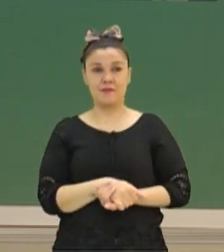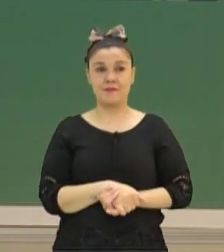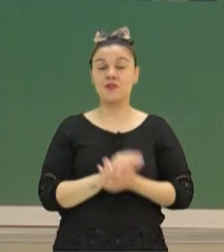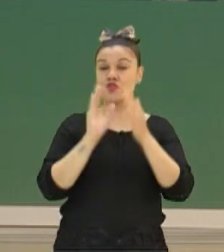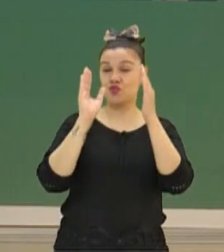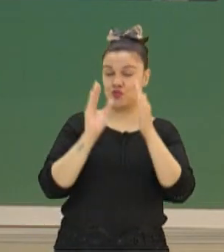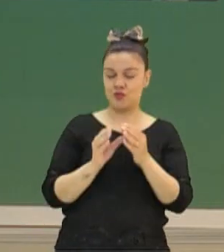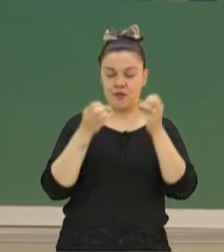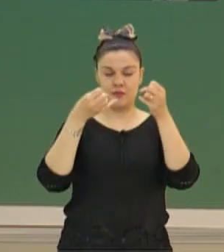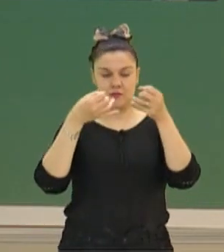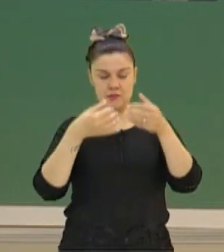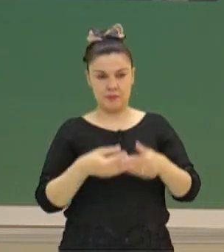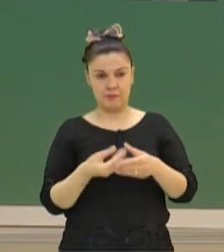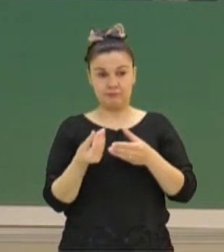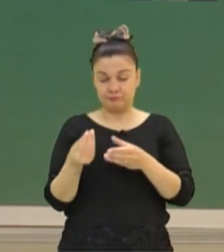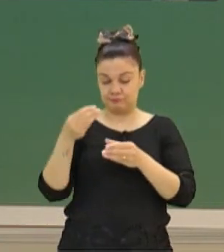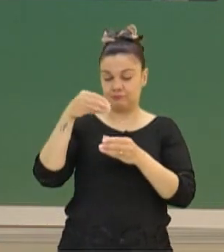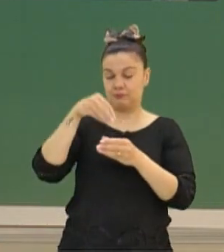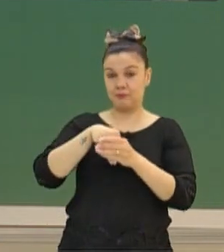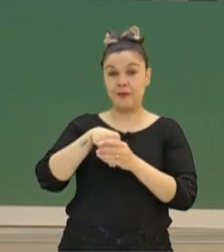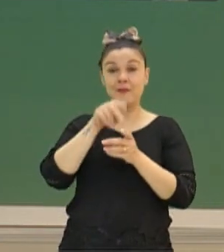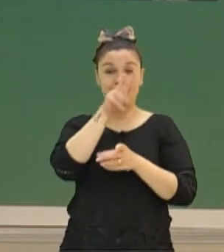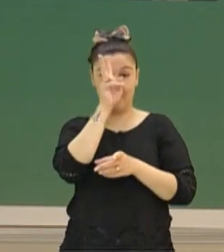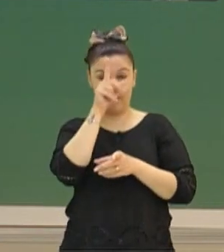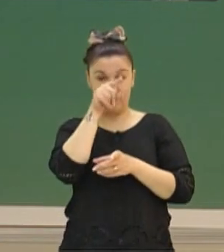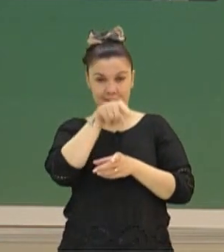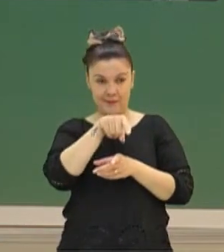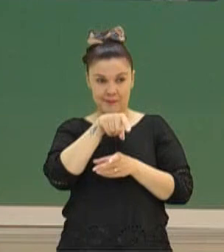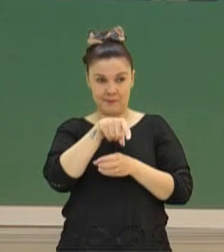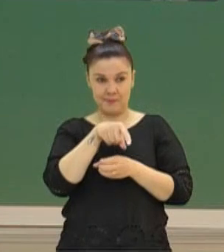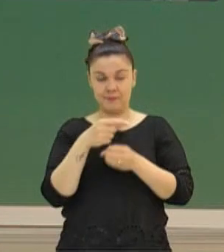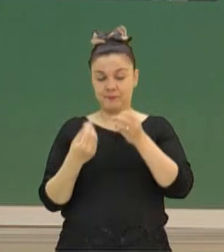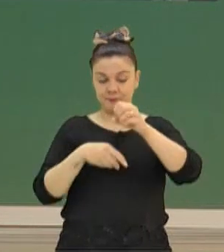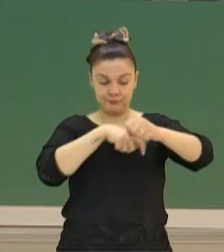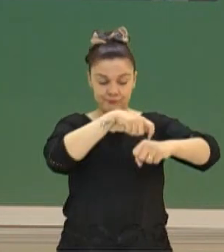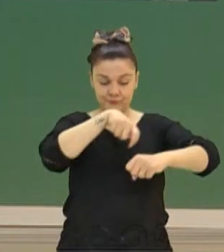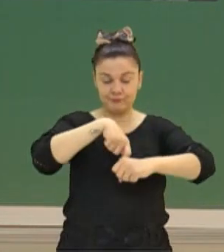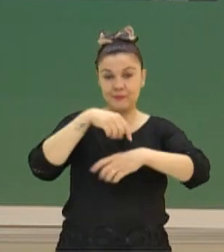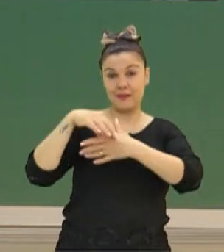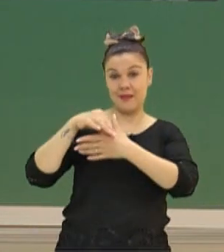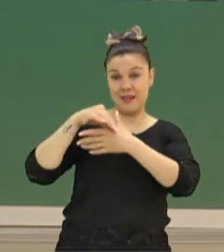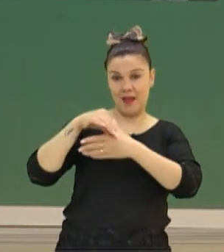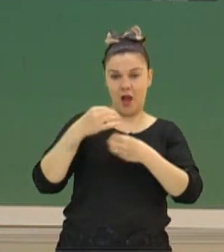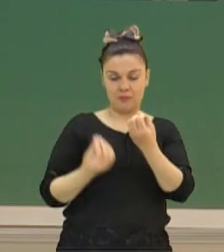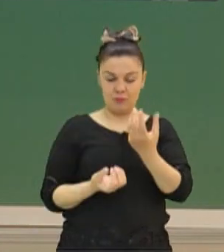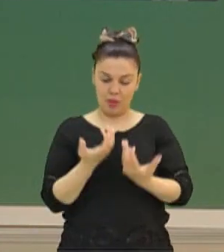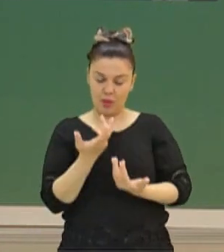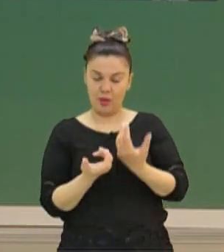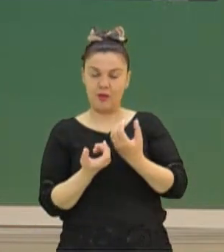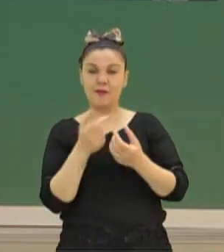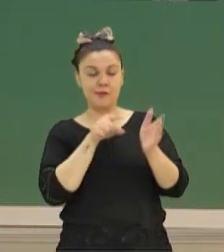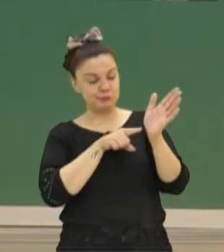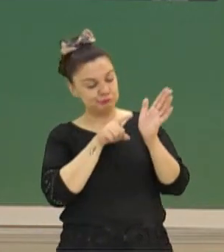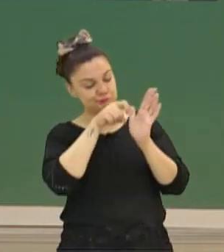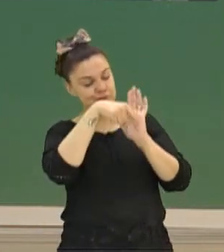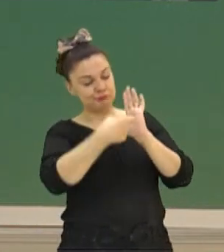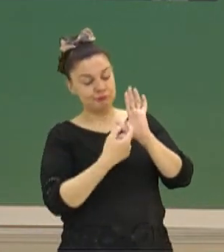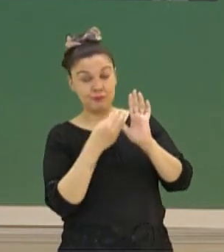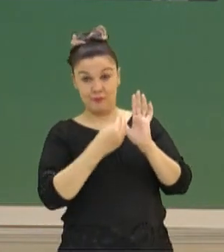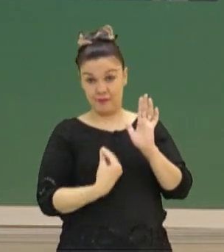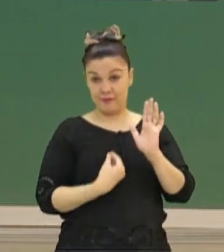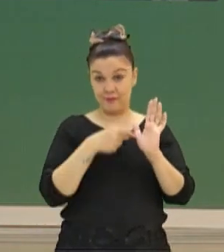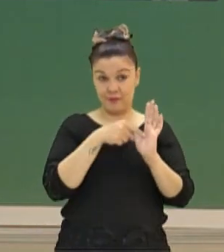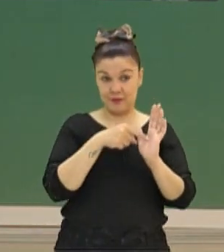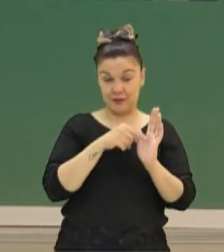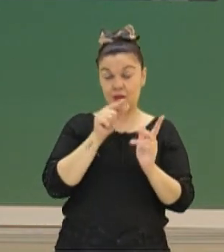foram feitos dentro daquele frasco que tinha um caldo que foi fervido e aí surgiram micro-organismos dentro.